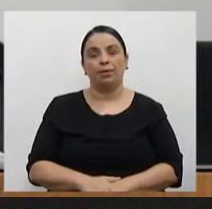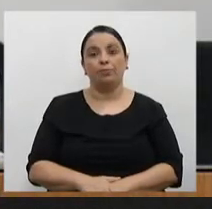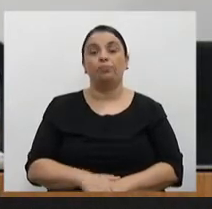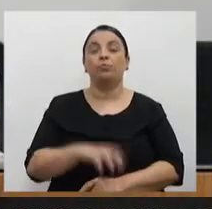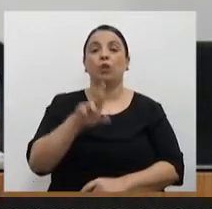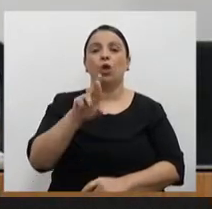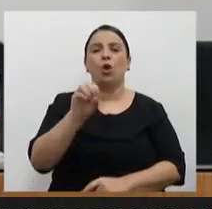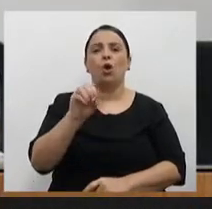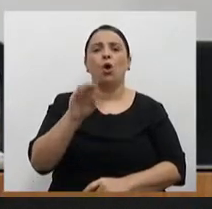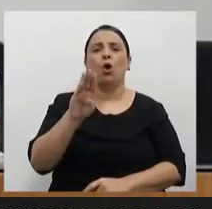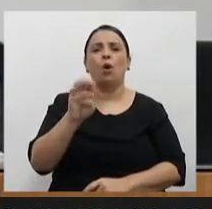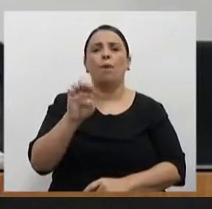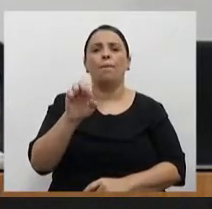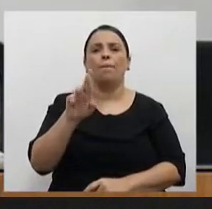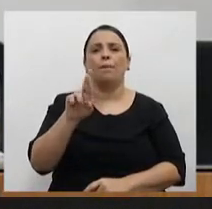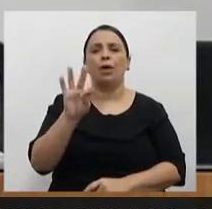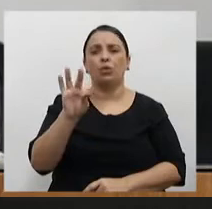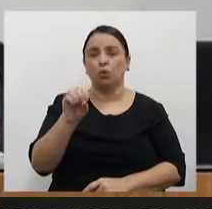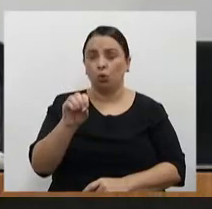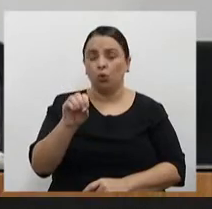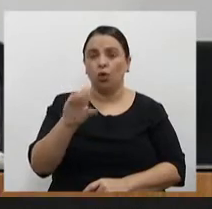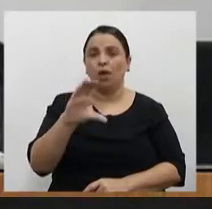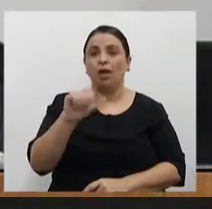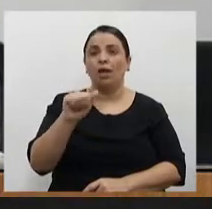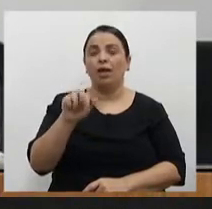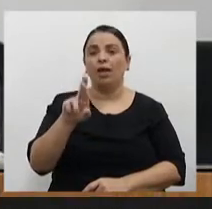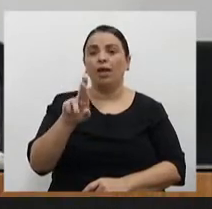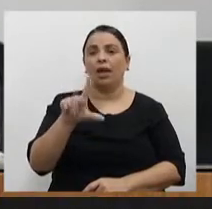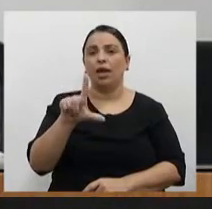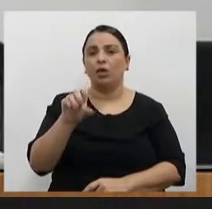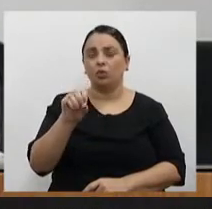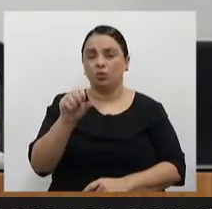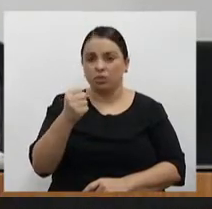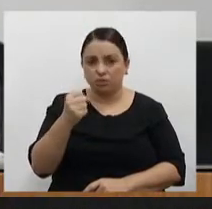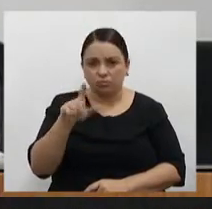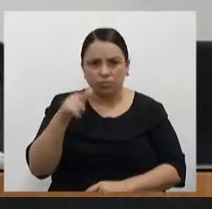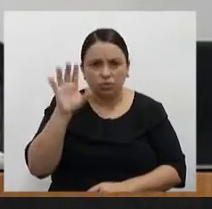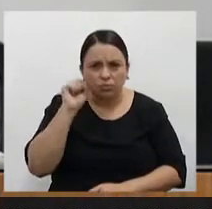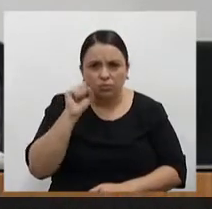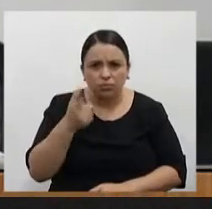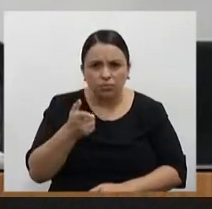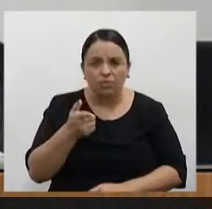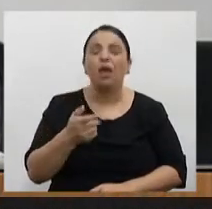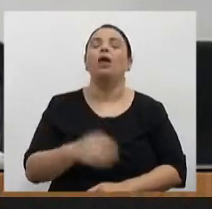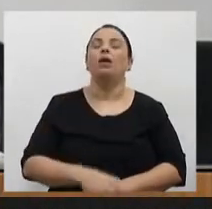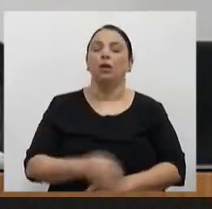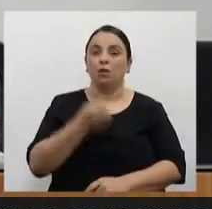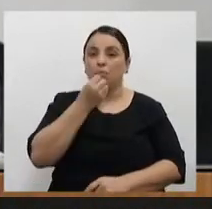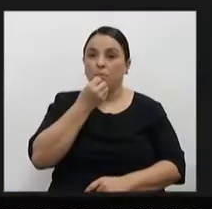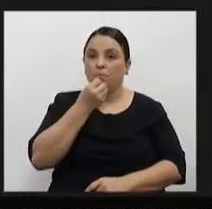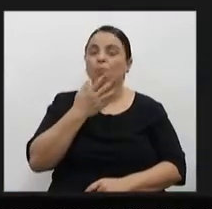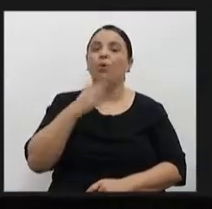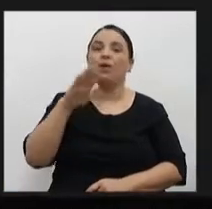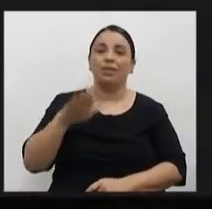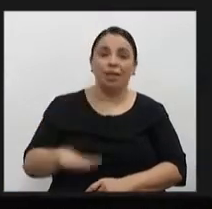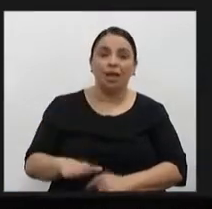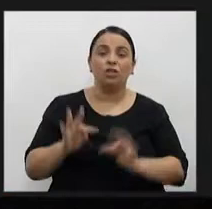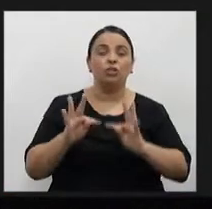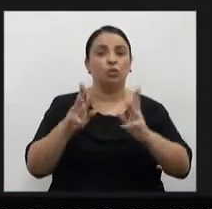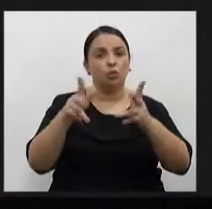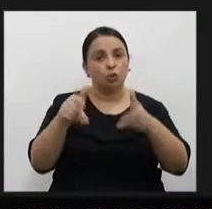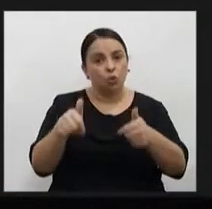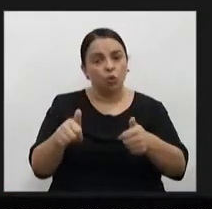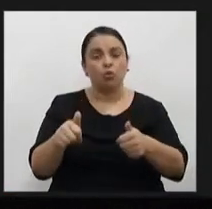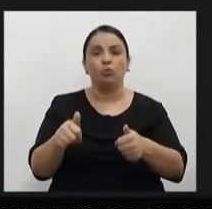Roberto Carlos, acho que ele está lá já. Está na escuta aí, Roberto? Okay. Boa tarde a todos e todas.